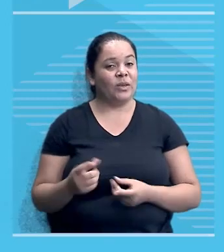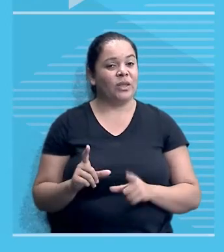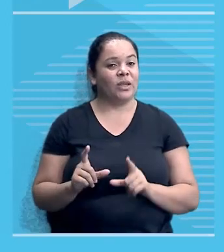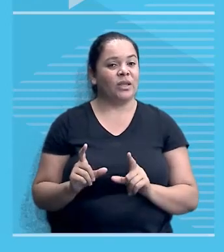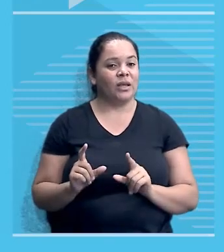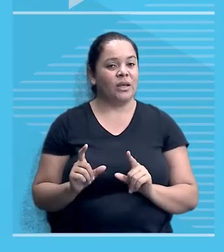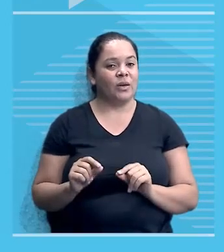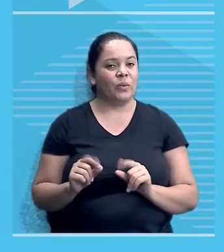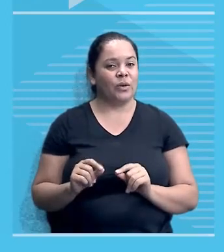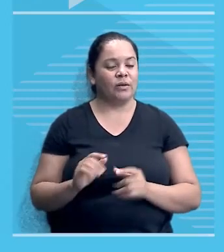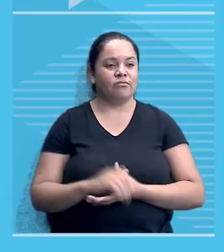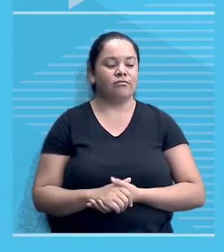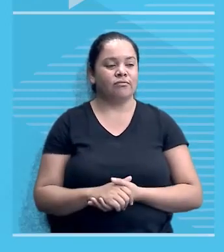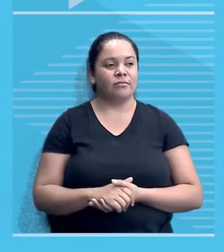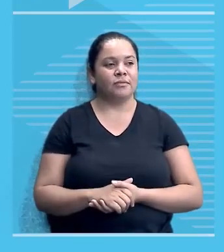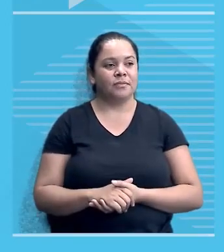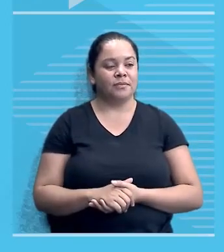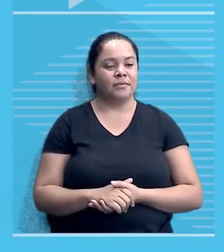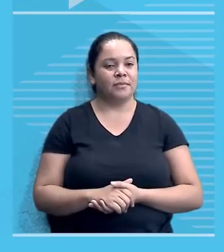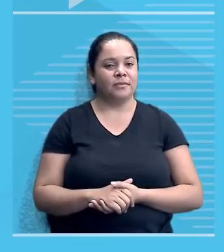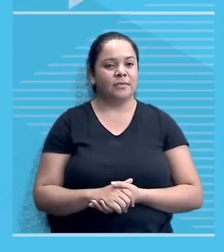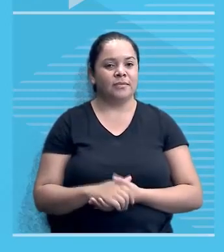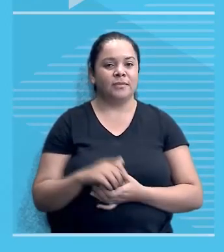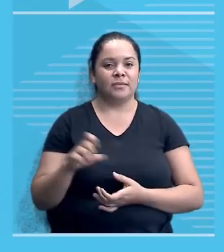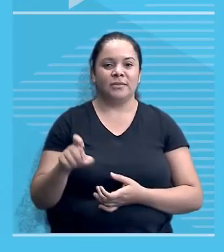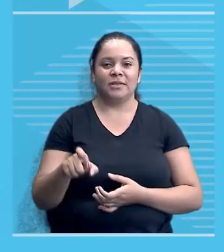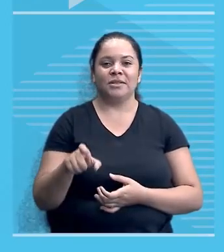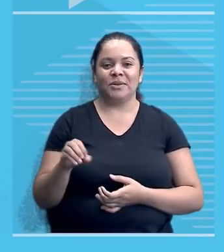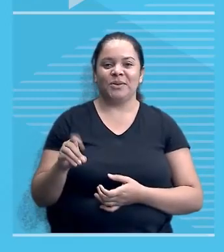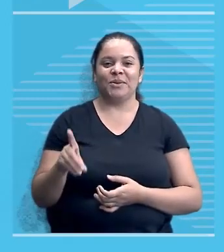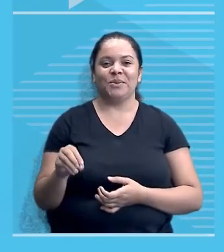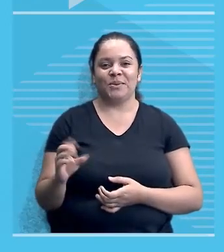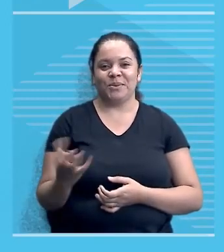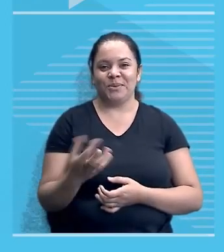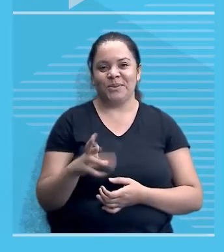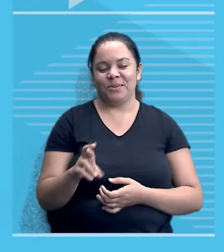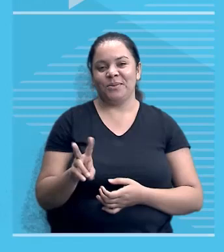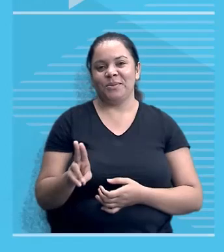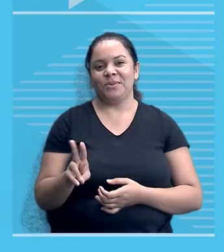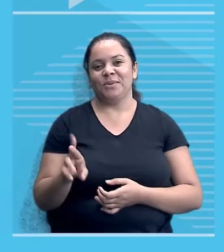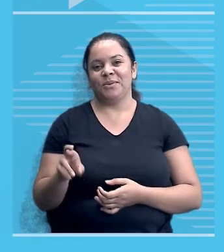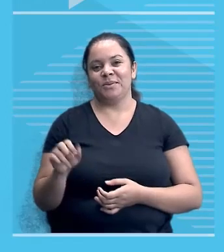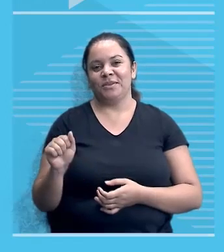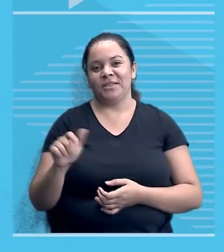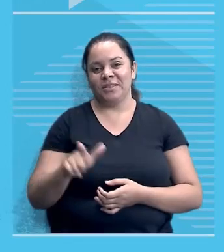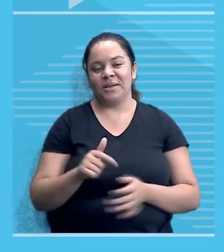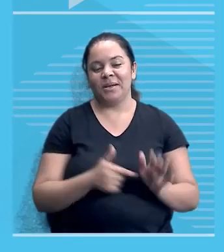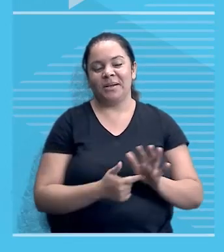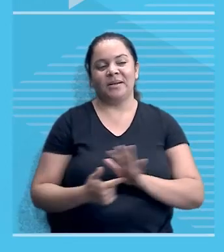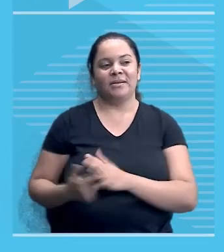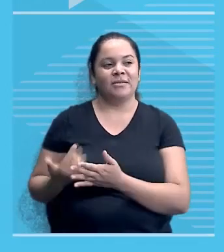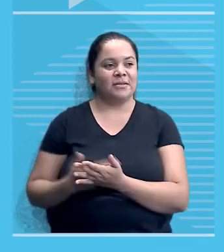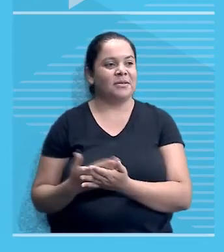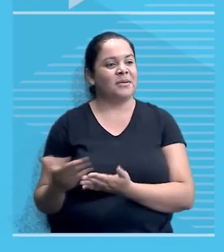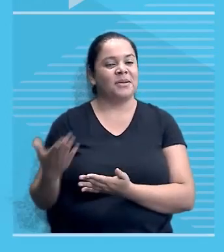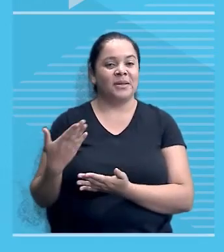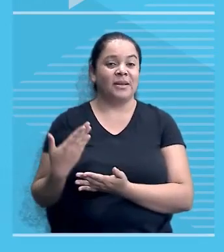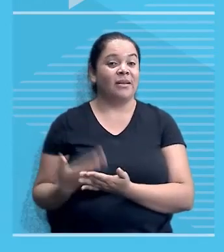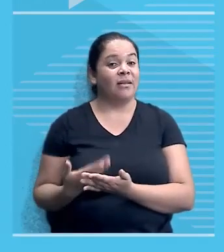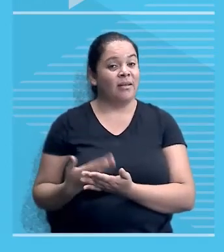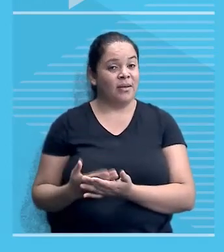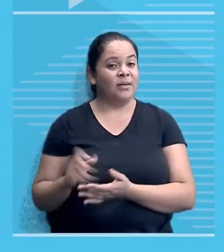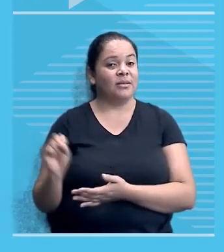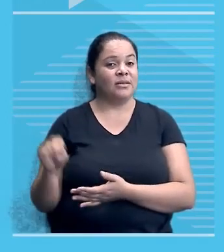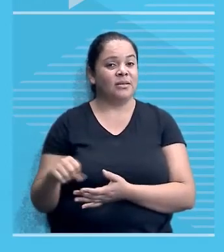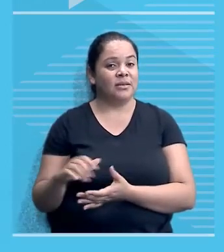êxodo rural esse êxodo rural nós até destacamos no início da nossa aula o êxodo rural o fator que